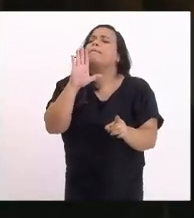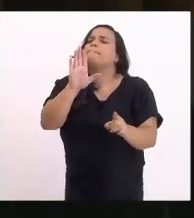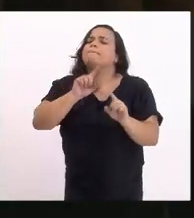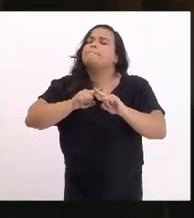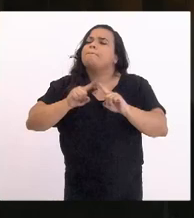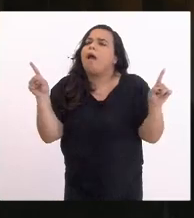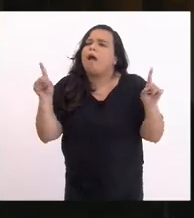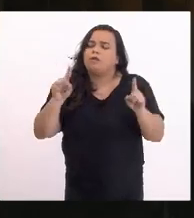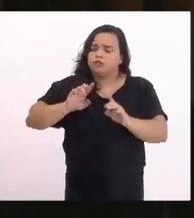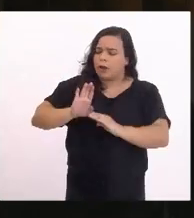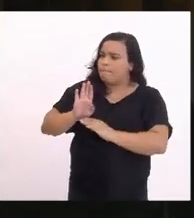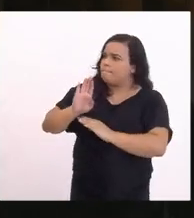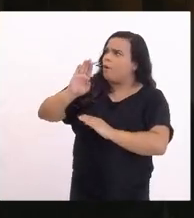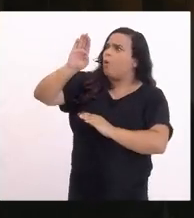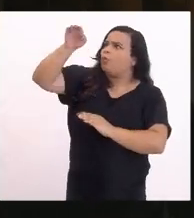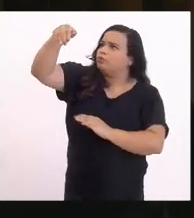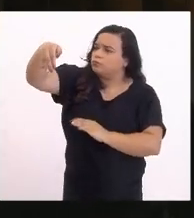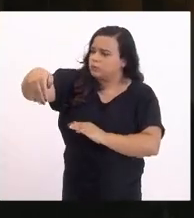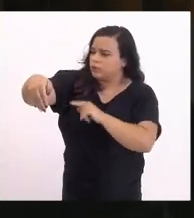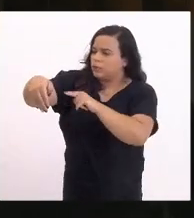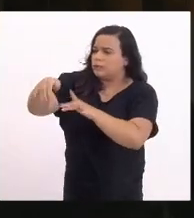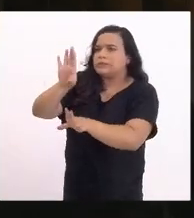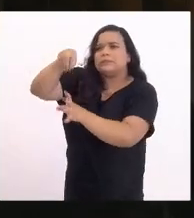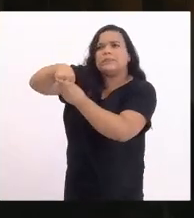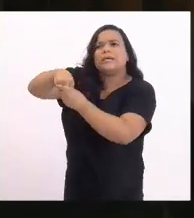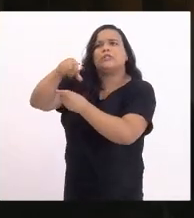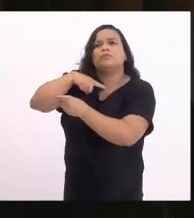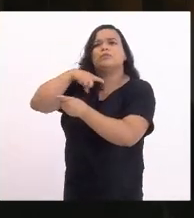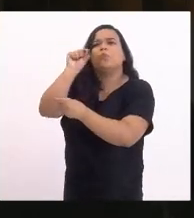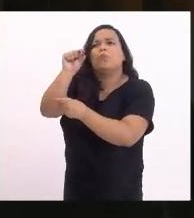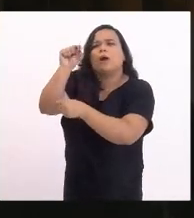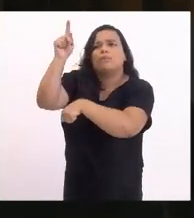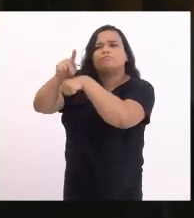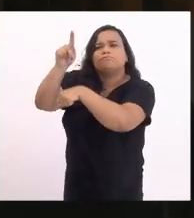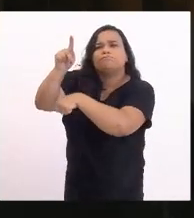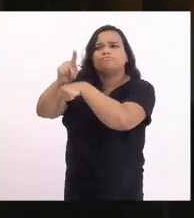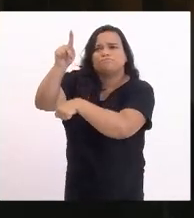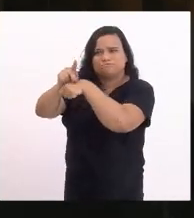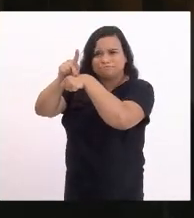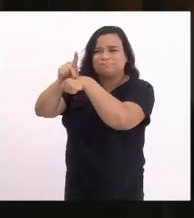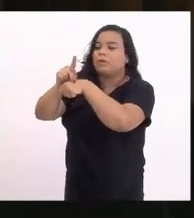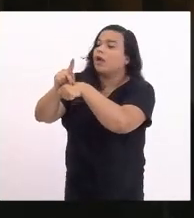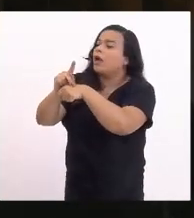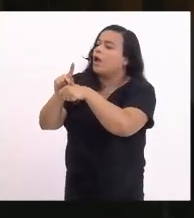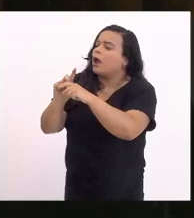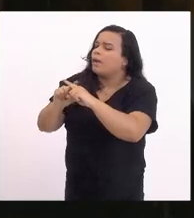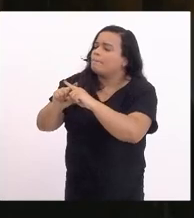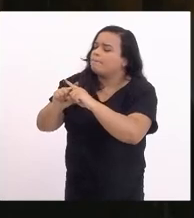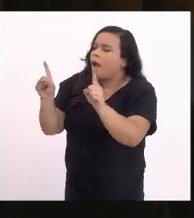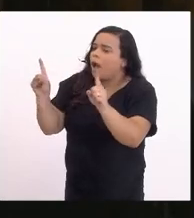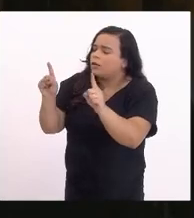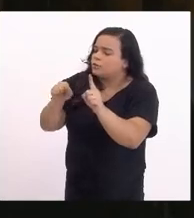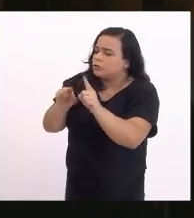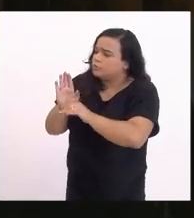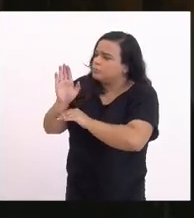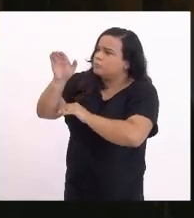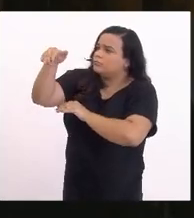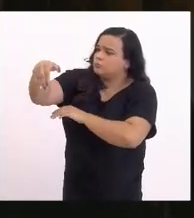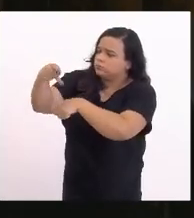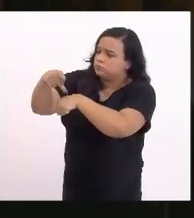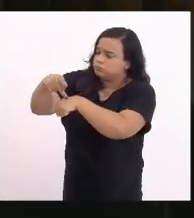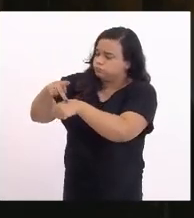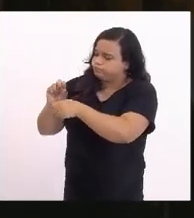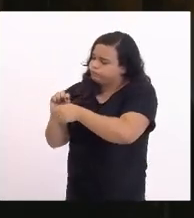feita de rocha. Em cima da rocha tem uma capa de terra com árvores, etc.,